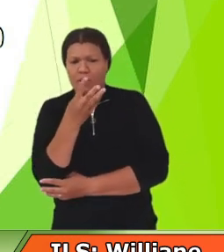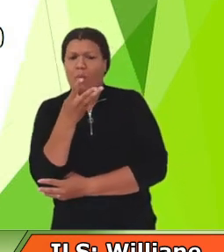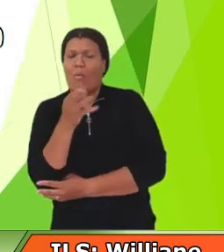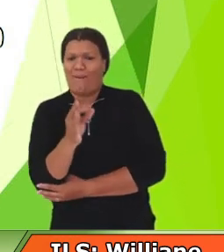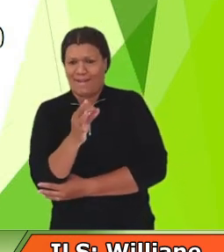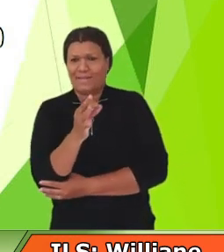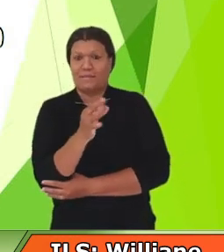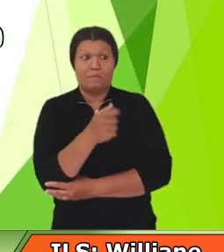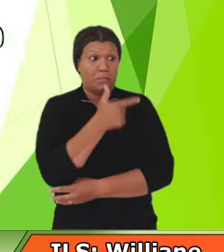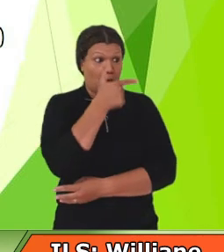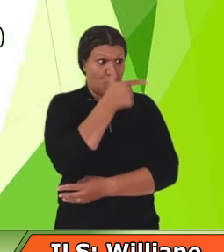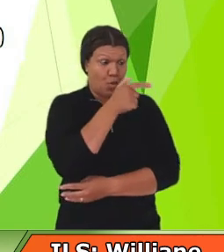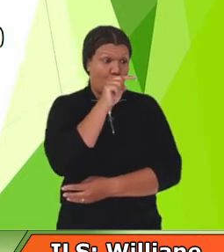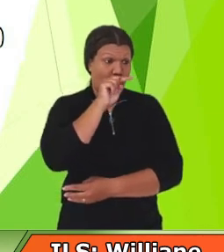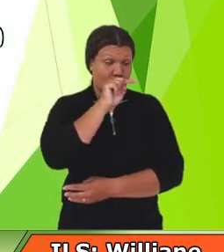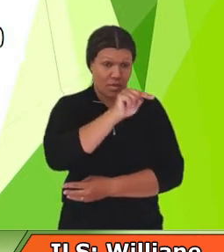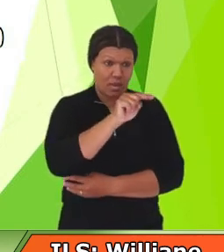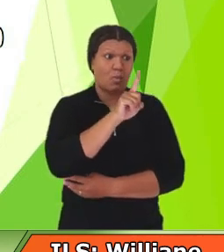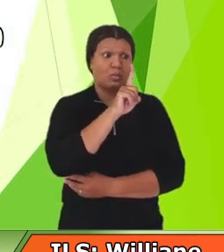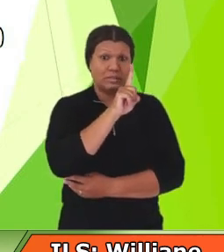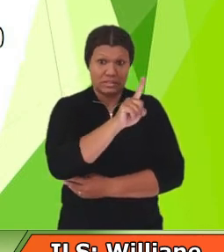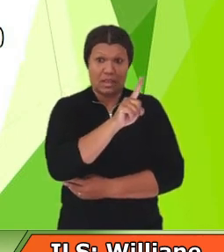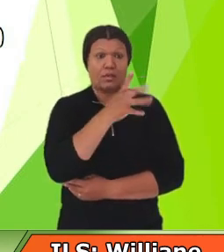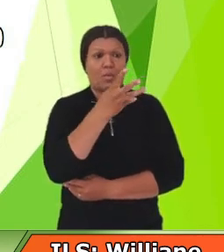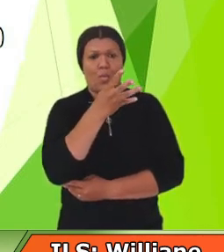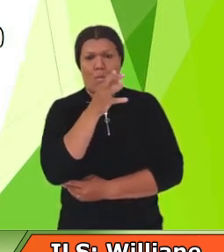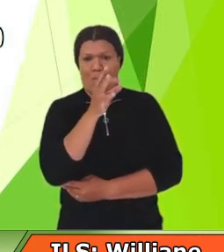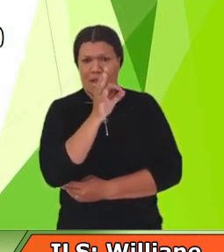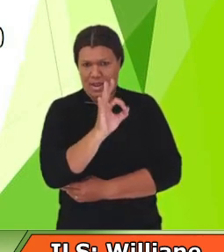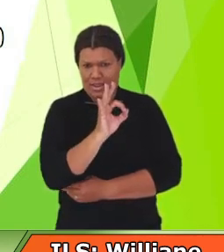40. 2.140